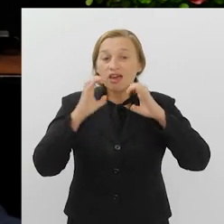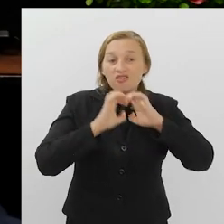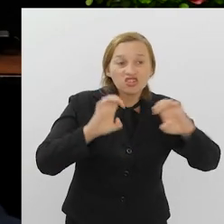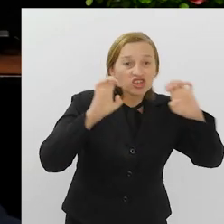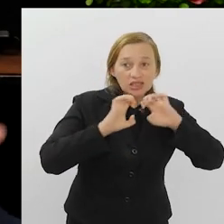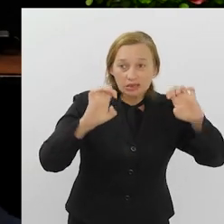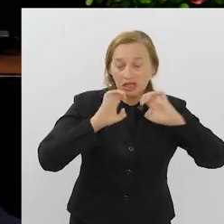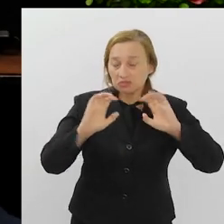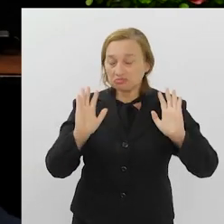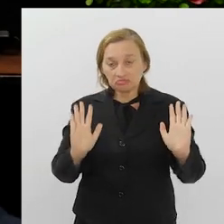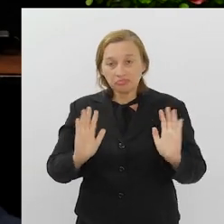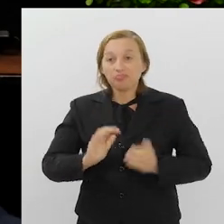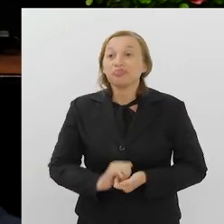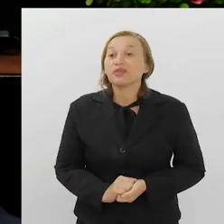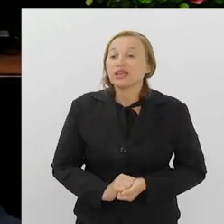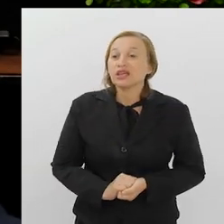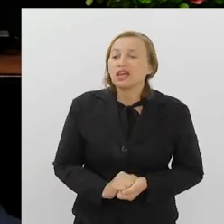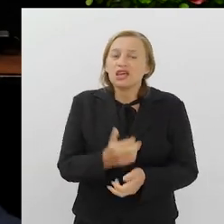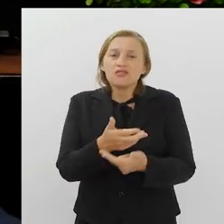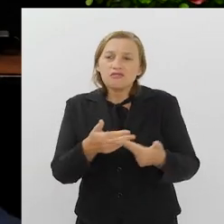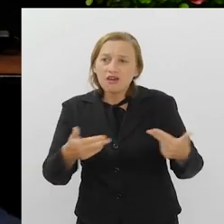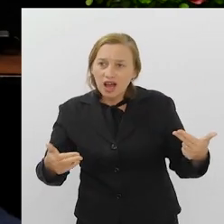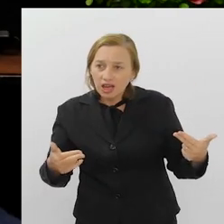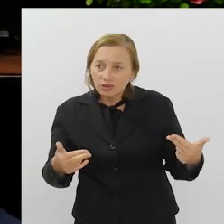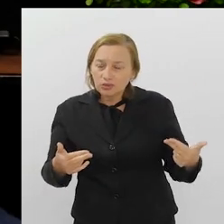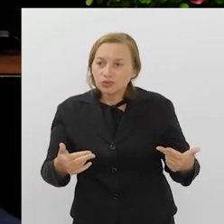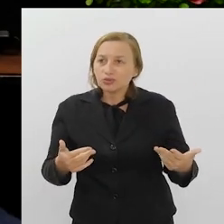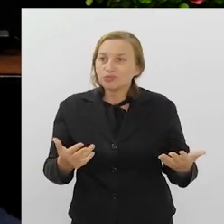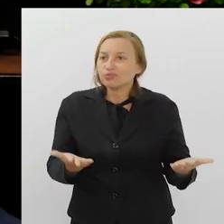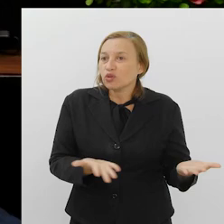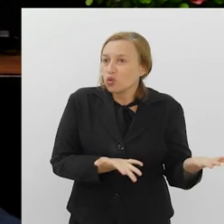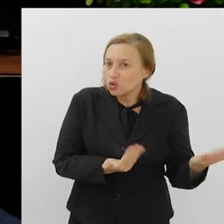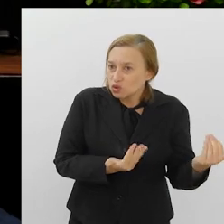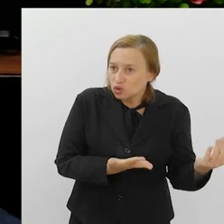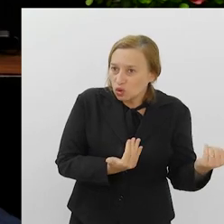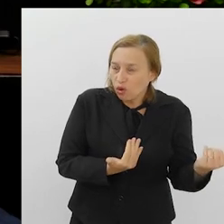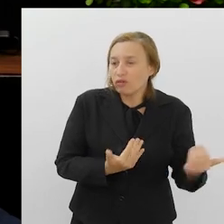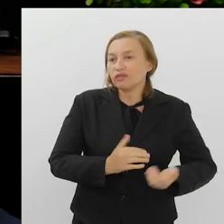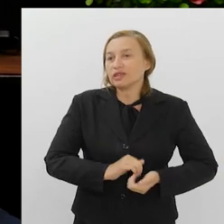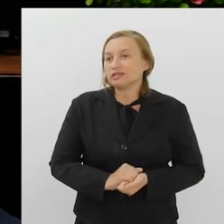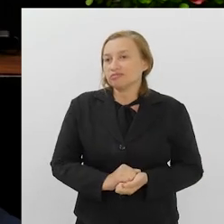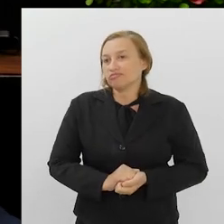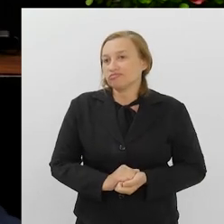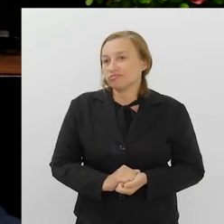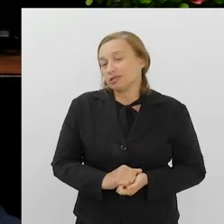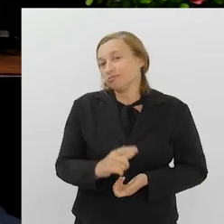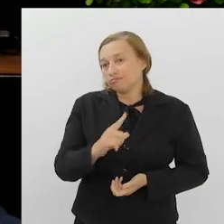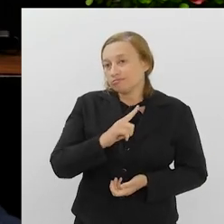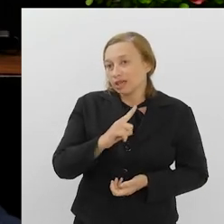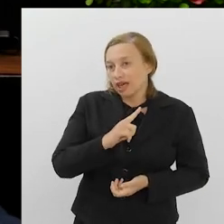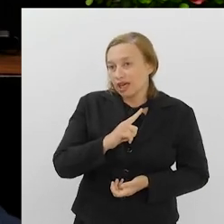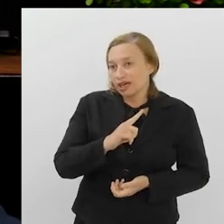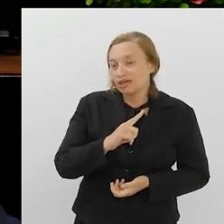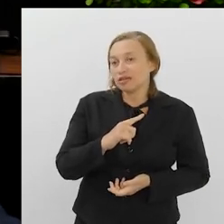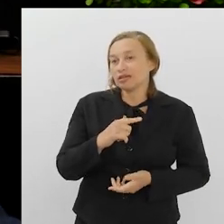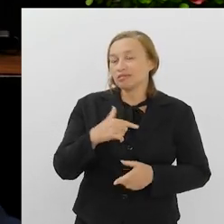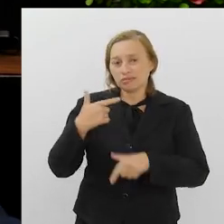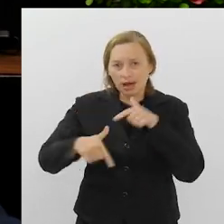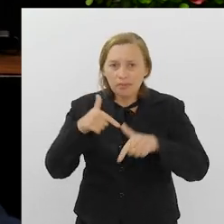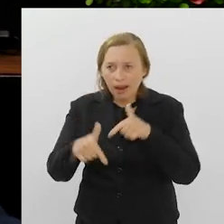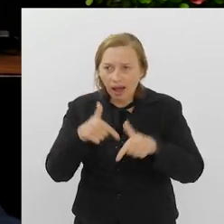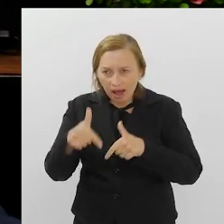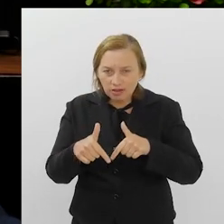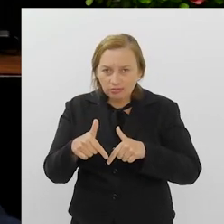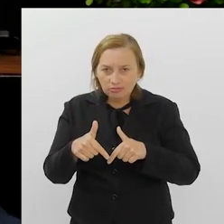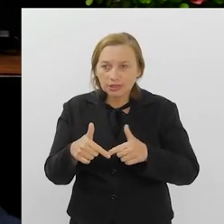evangelizando também E aí muitos deles eh que TM recursos e e e que trabalham não